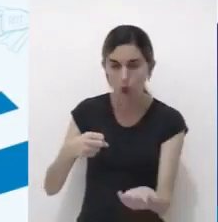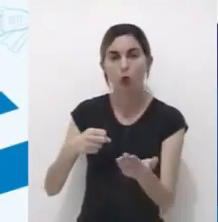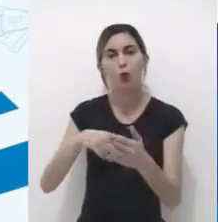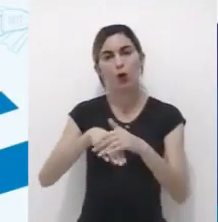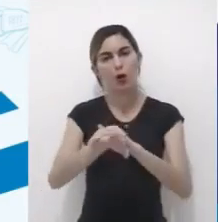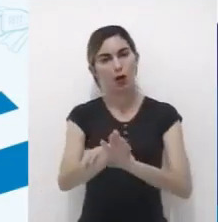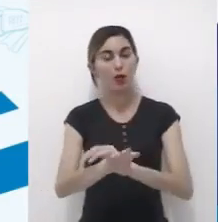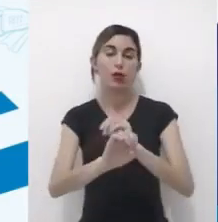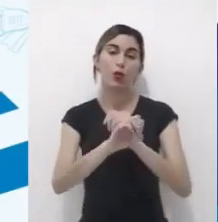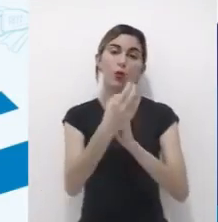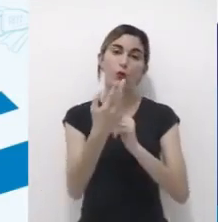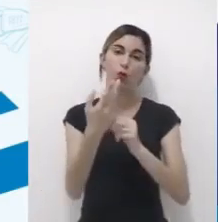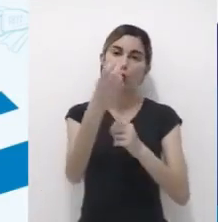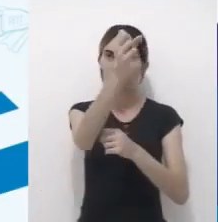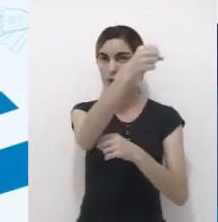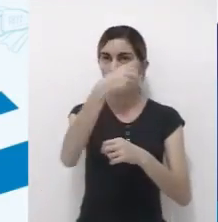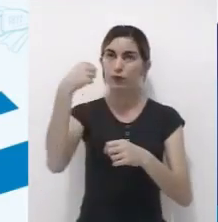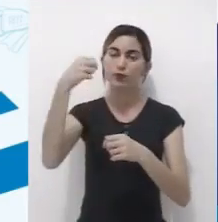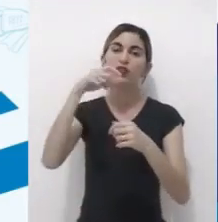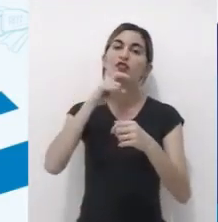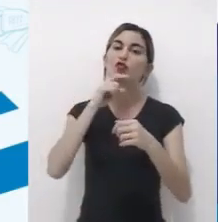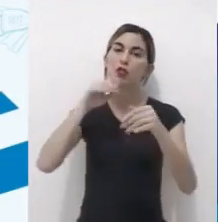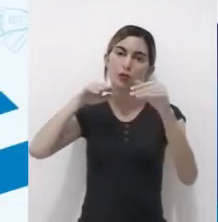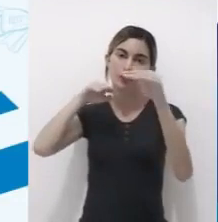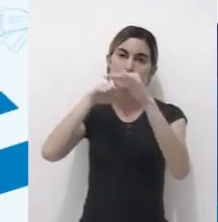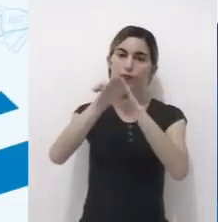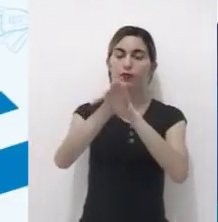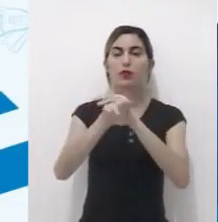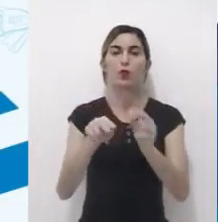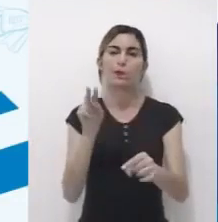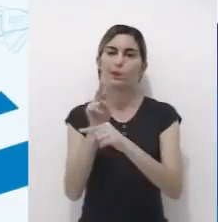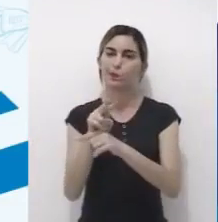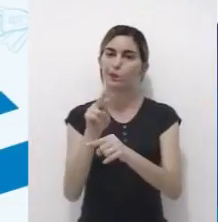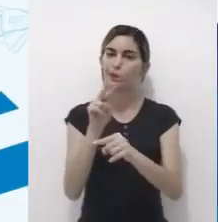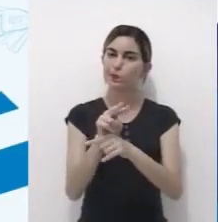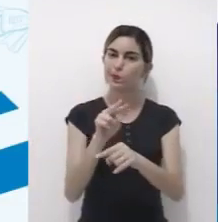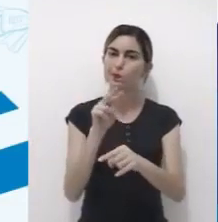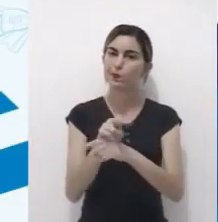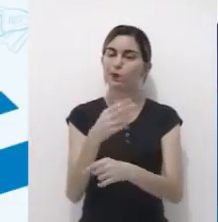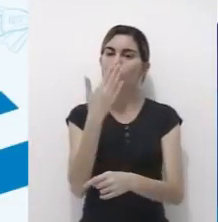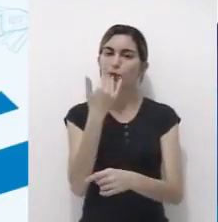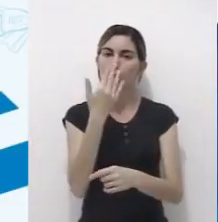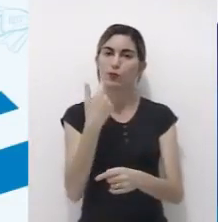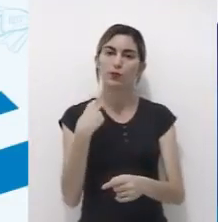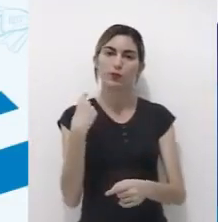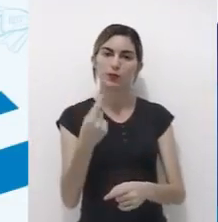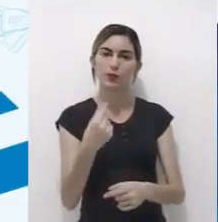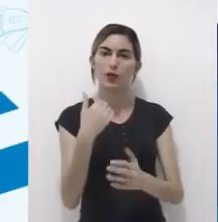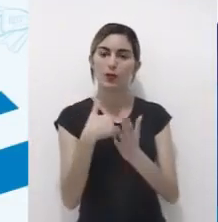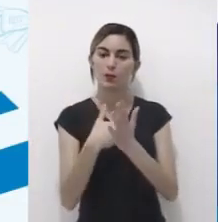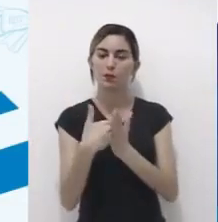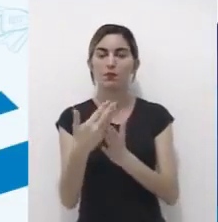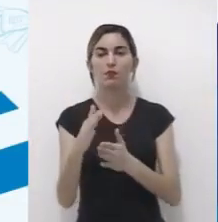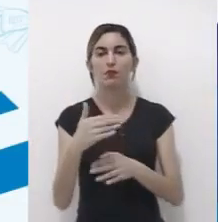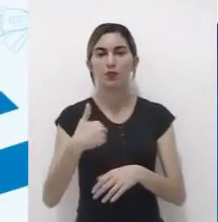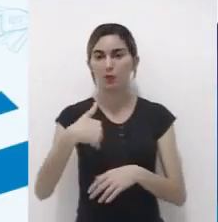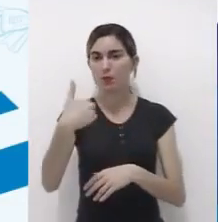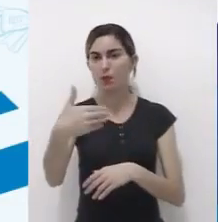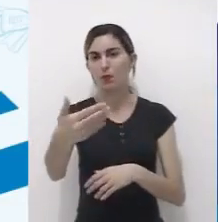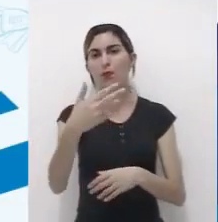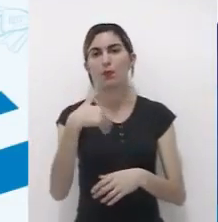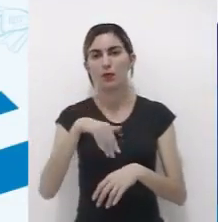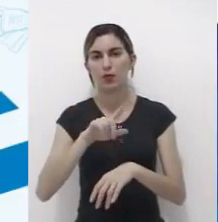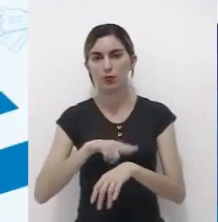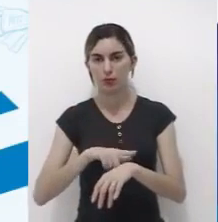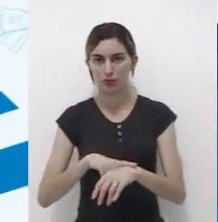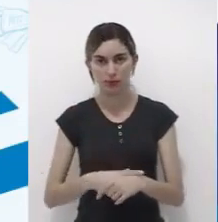refrigerada, ou você coloca diretamente no freezer, que ali você vai conservar o seu alimento por mais tempo. Bora falar agora